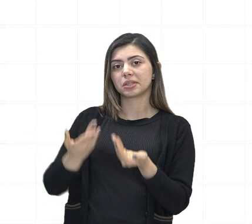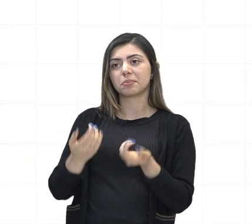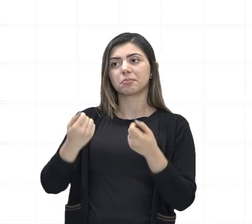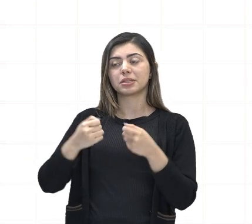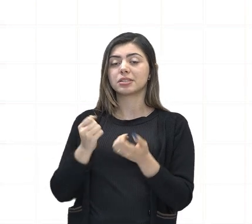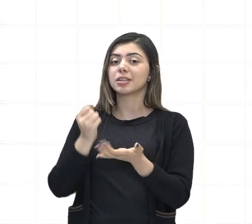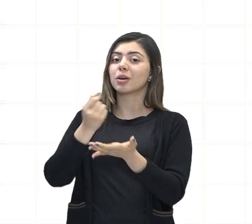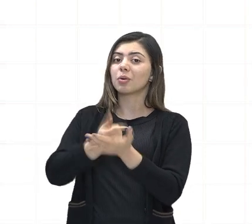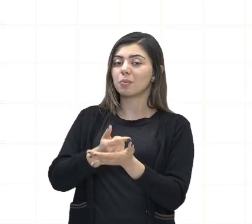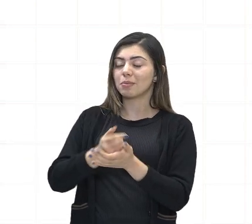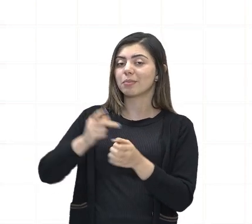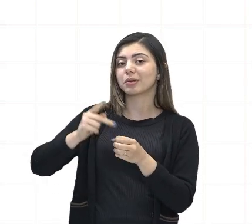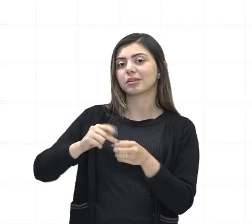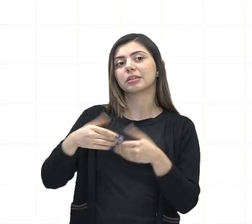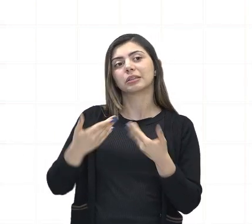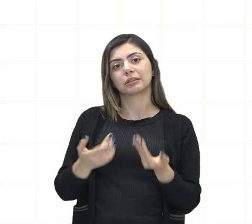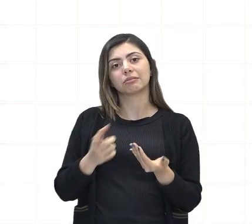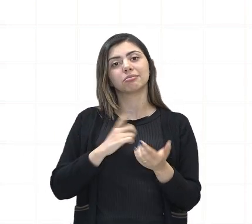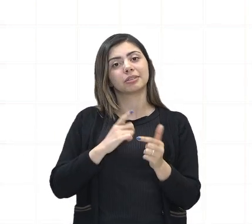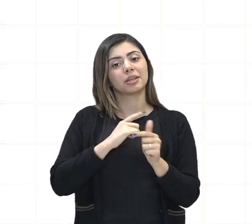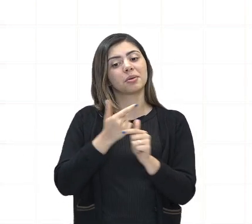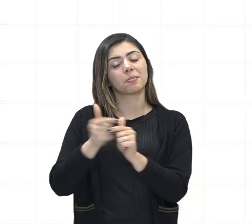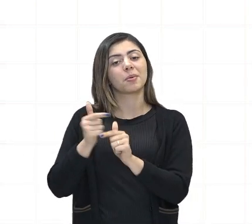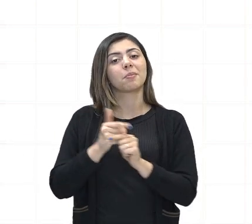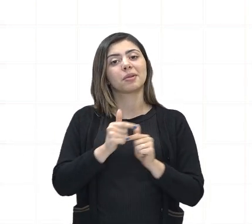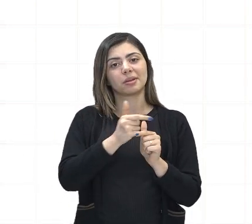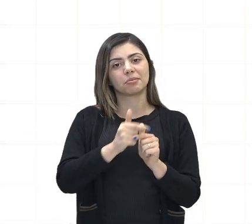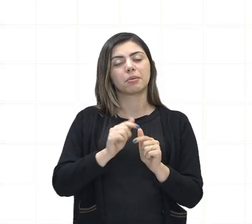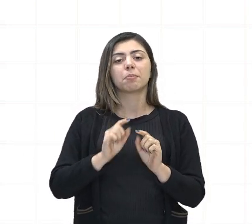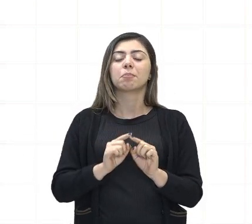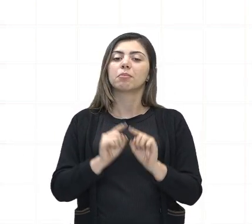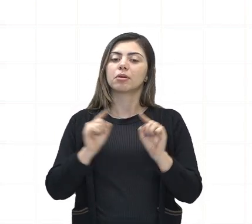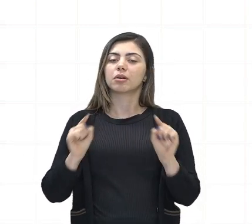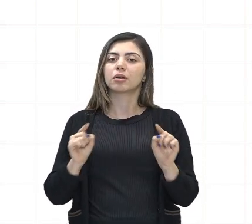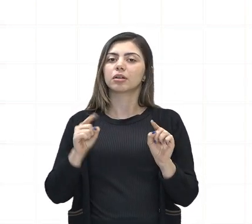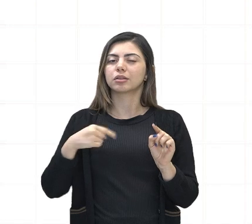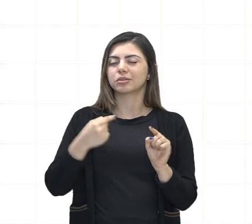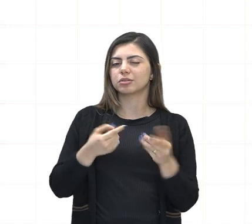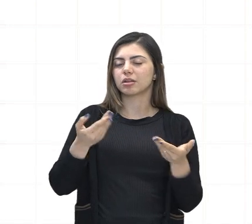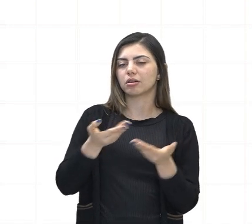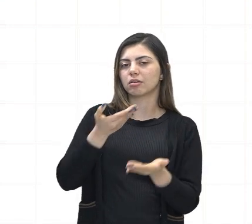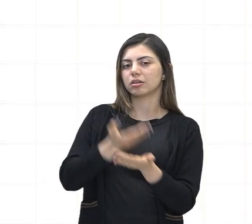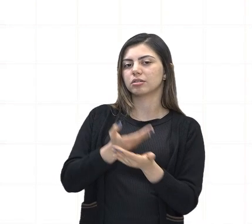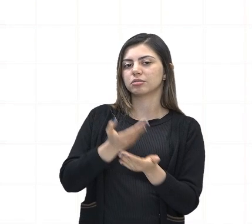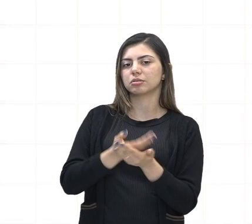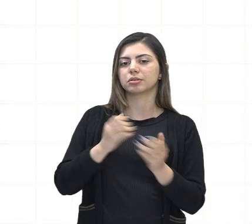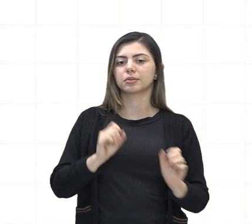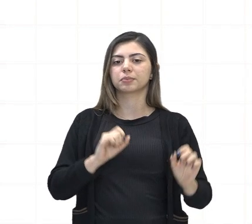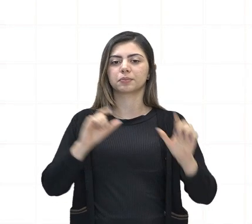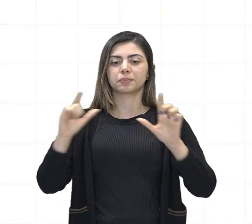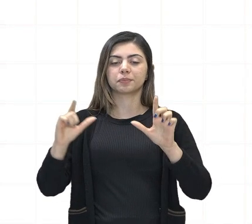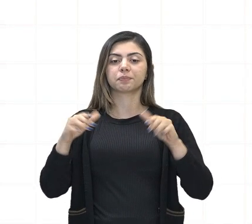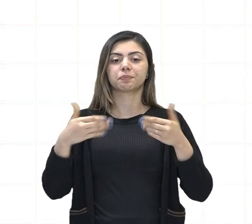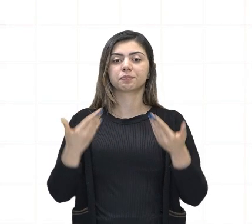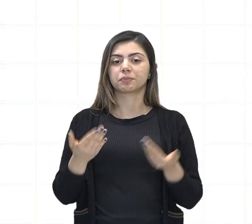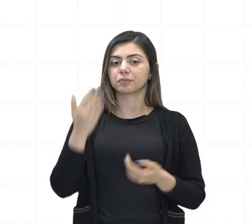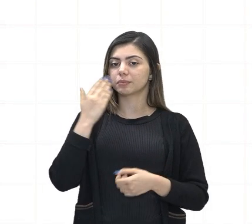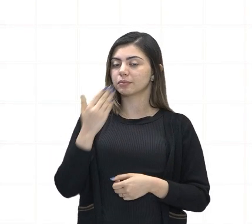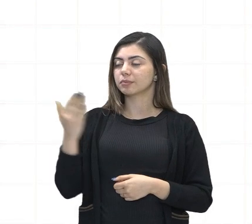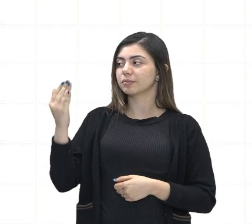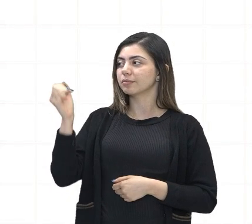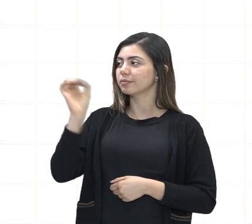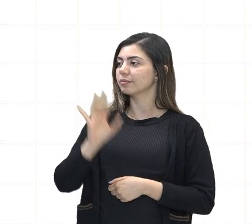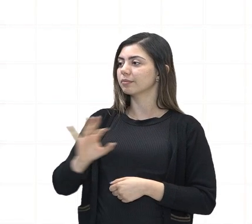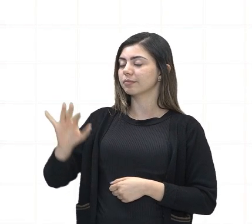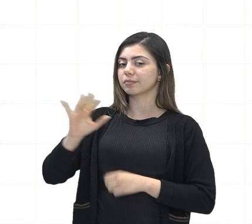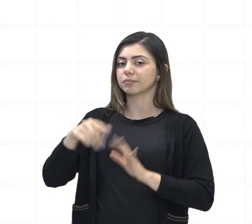Isso também gera um problema ali para manutenção do serviço. Mas de qualquer forma, como a gente vai ver aí na próxima tela, a produção nesse mapa de Cuba